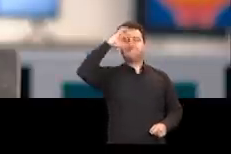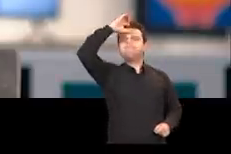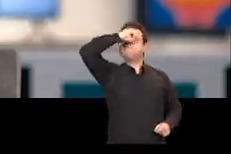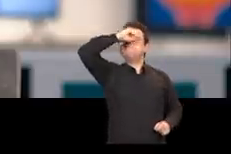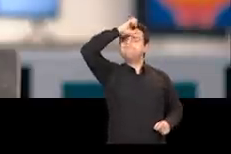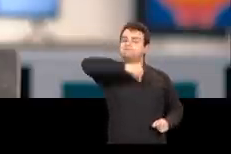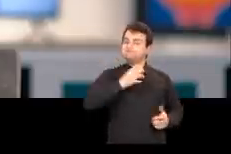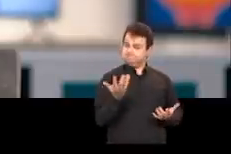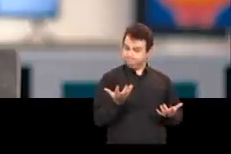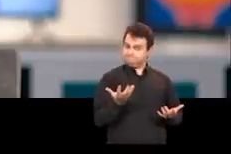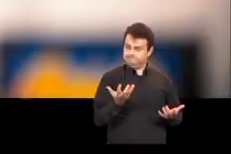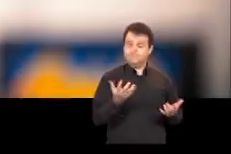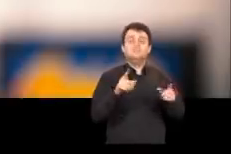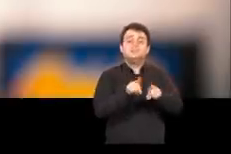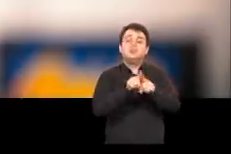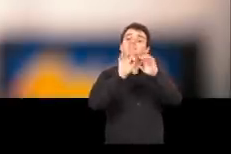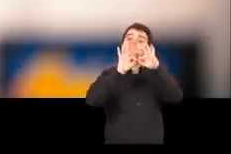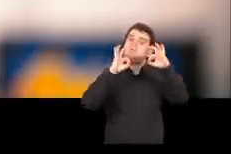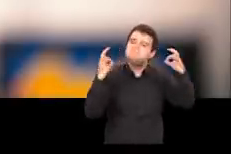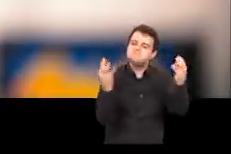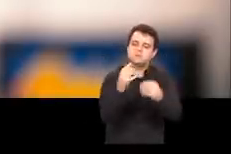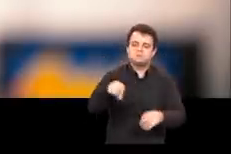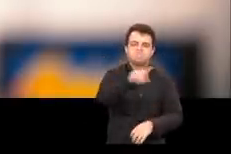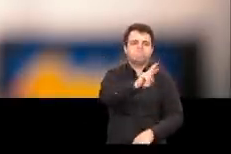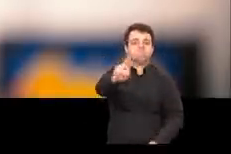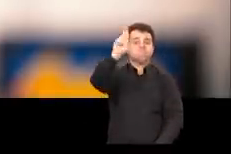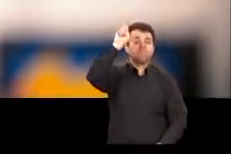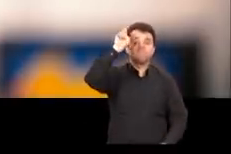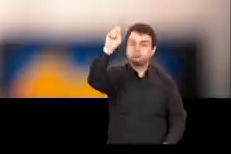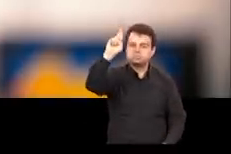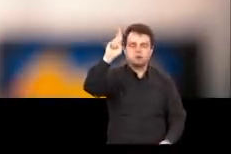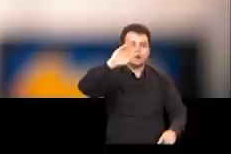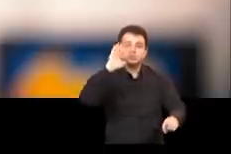o papel intransferível de garantir os direitos